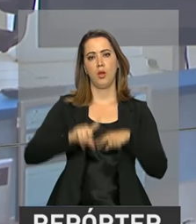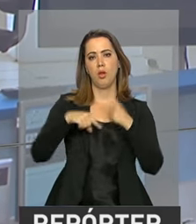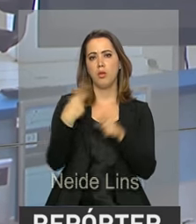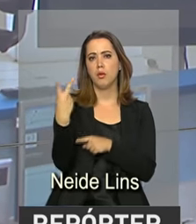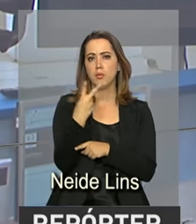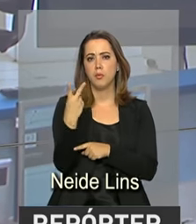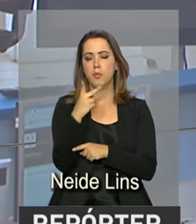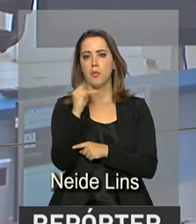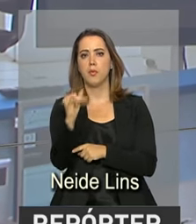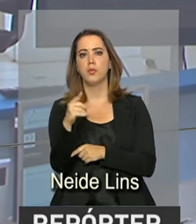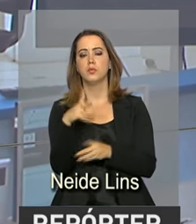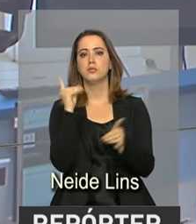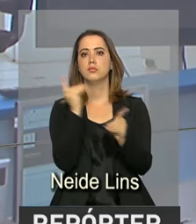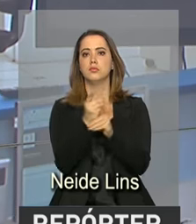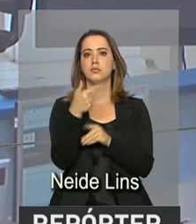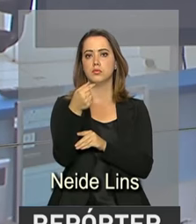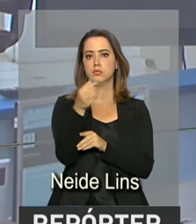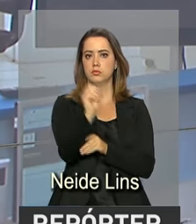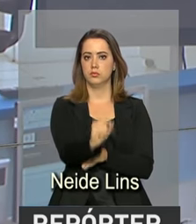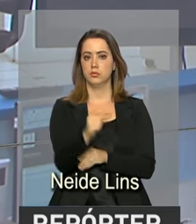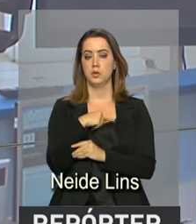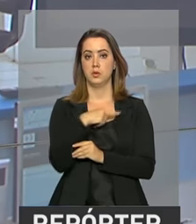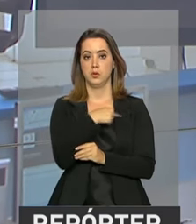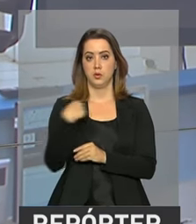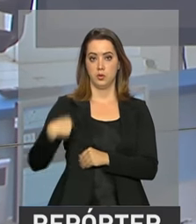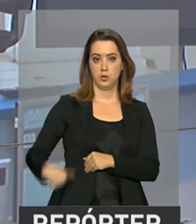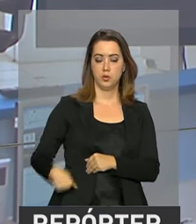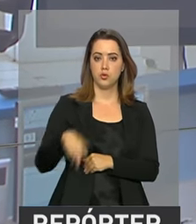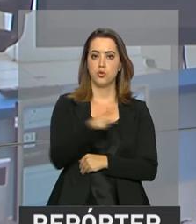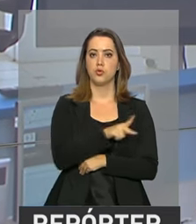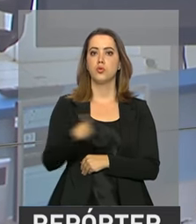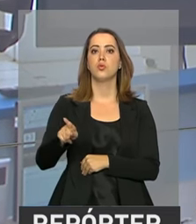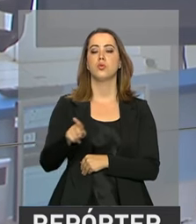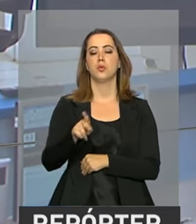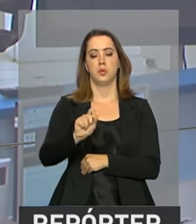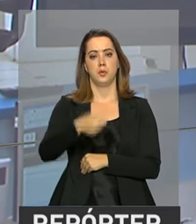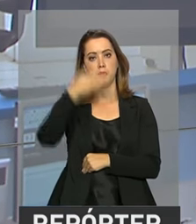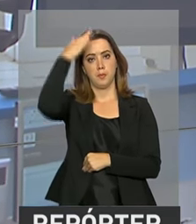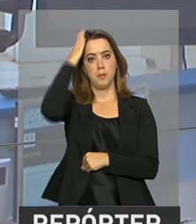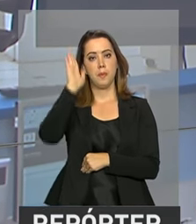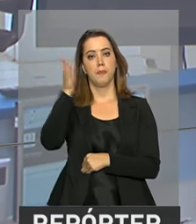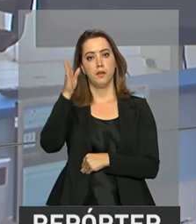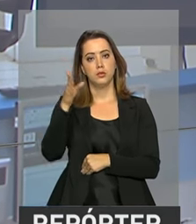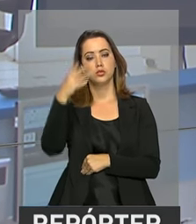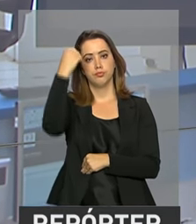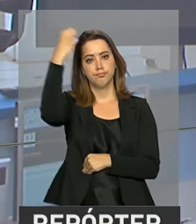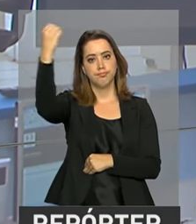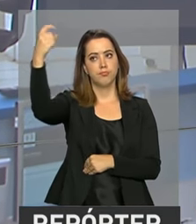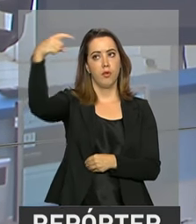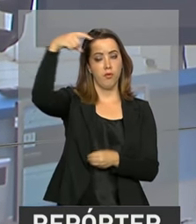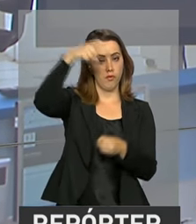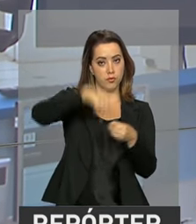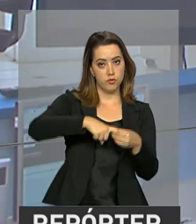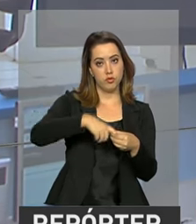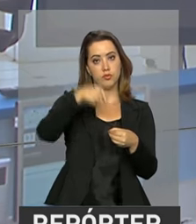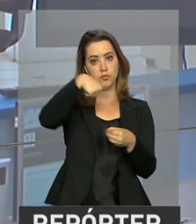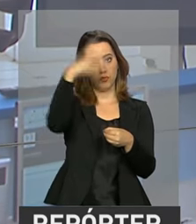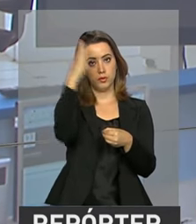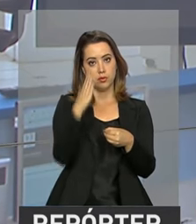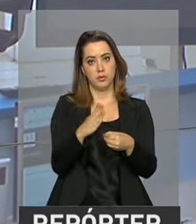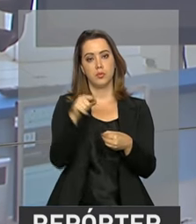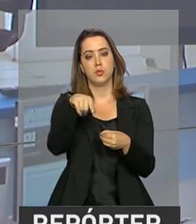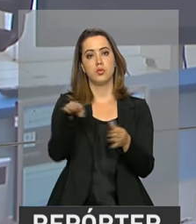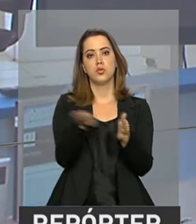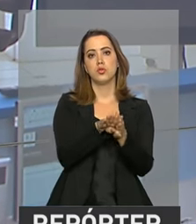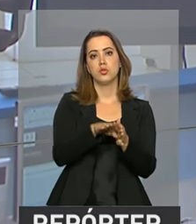2 dias de encontro do G20 na China, o presidente Michel Temer já está a caminho do Brasil. Ele deve desembarcar na base aérea de Brasília na